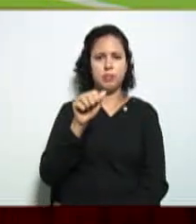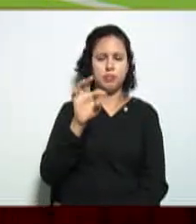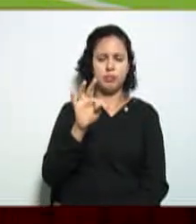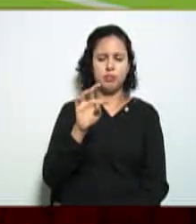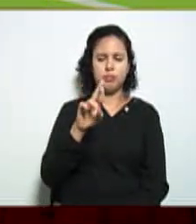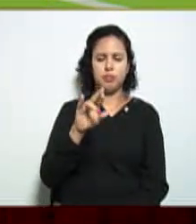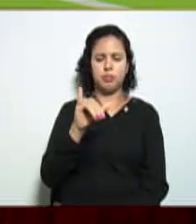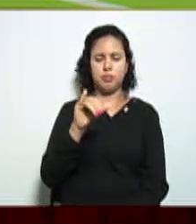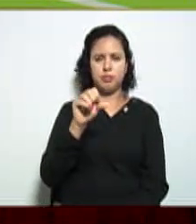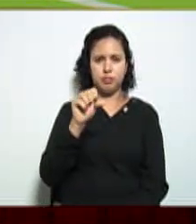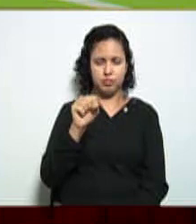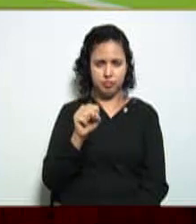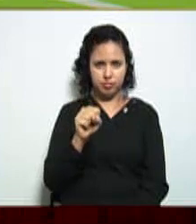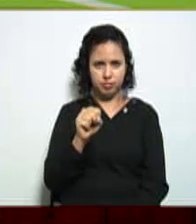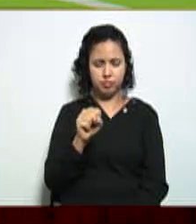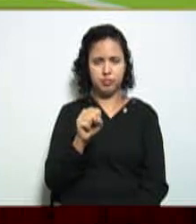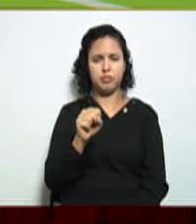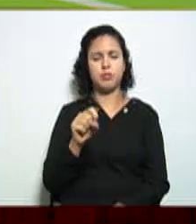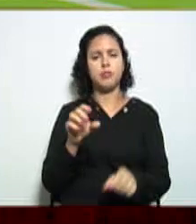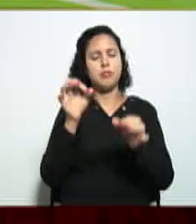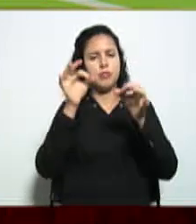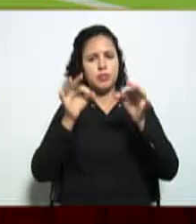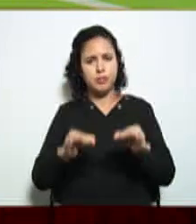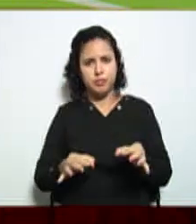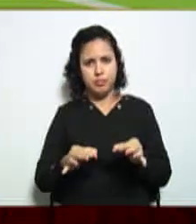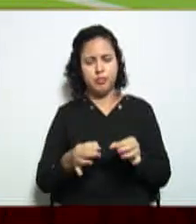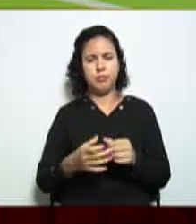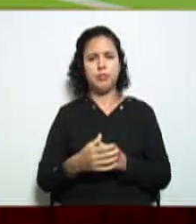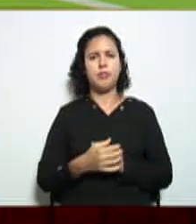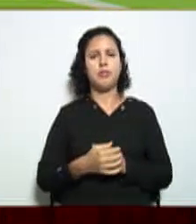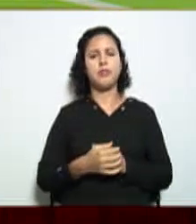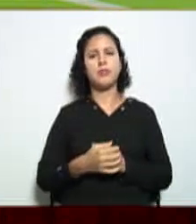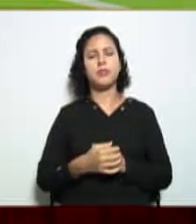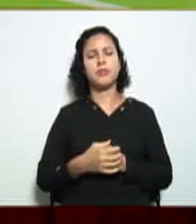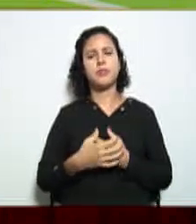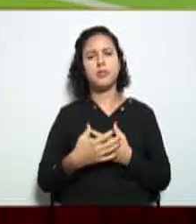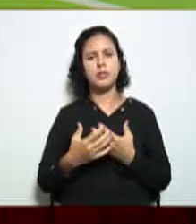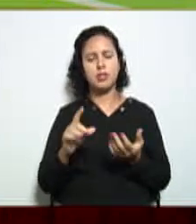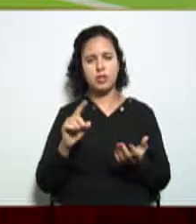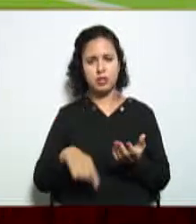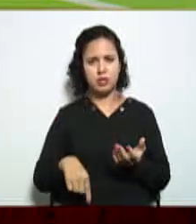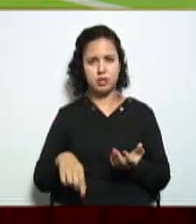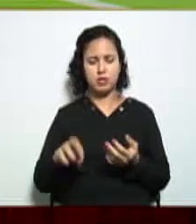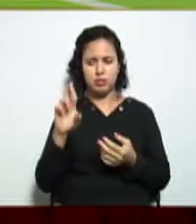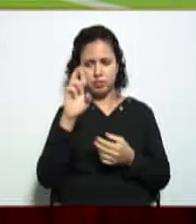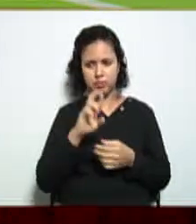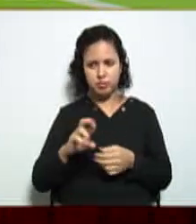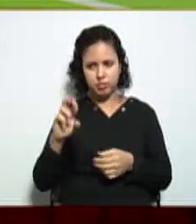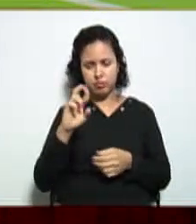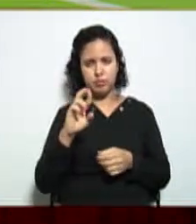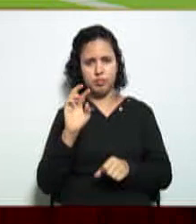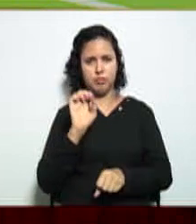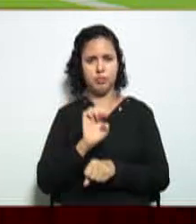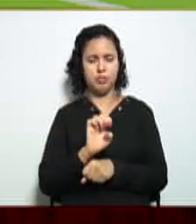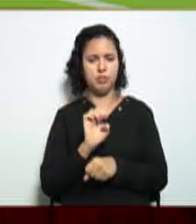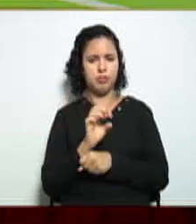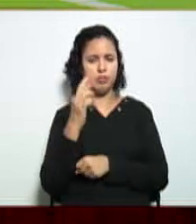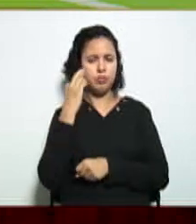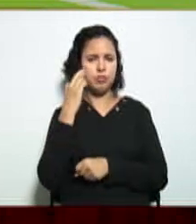Então, parabéns aí a Beatriz, também tá certinha a resposta. E assim, essa é uma visão do Estado. Na sua